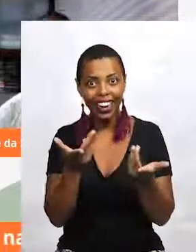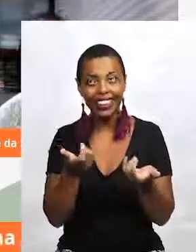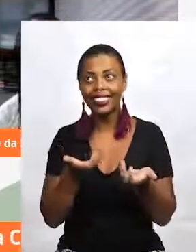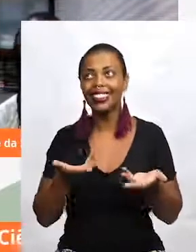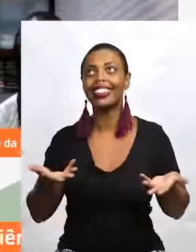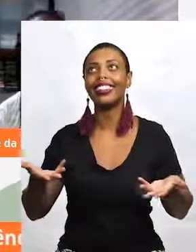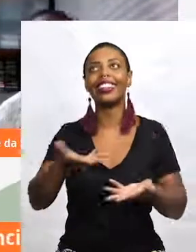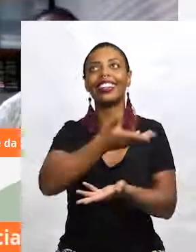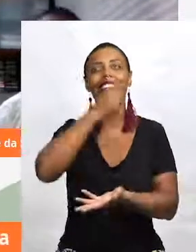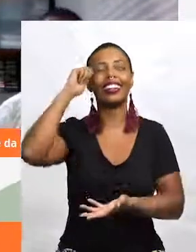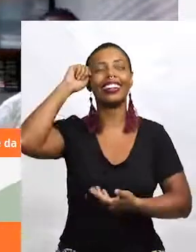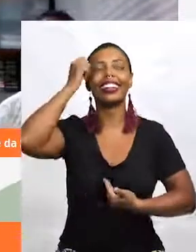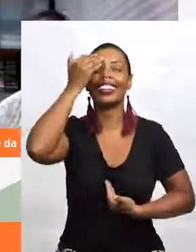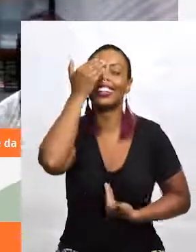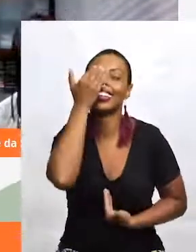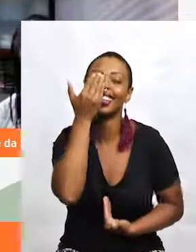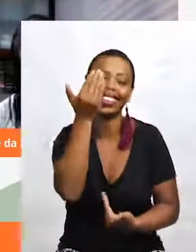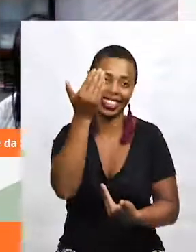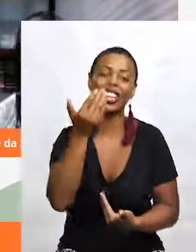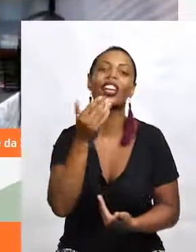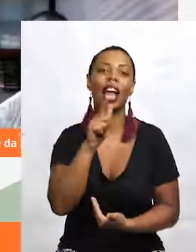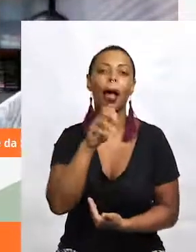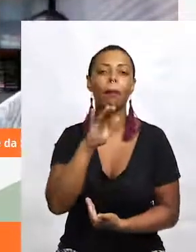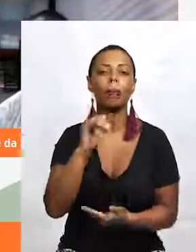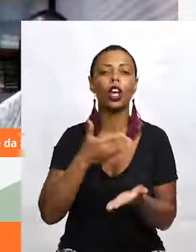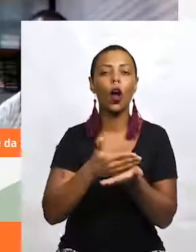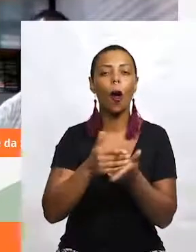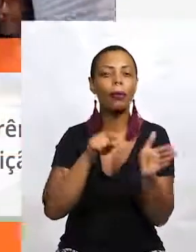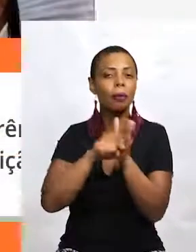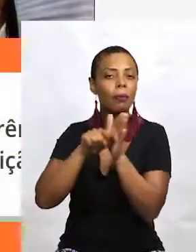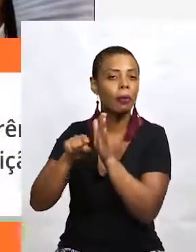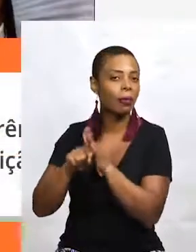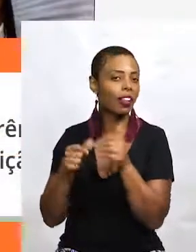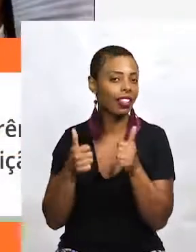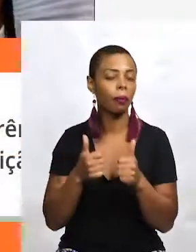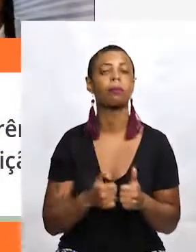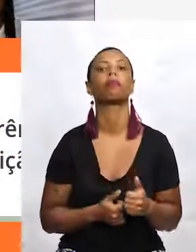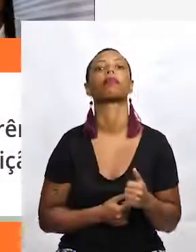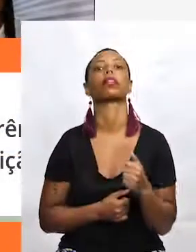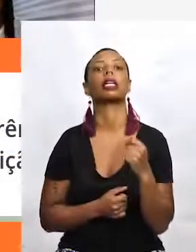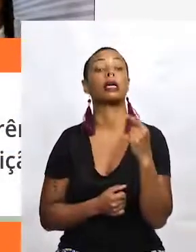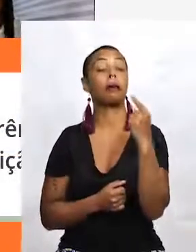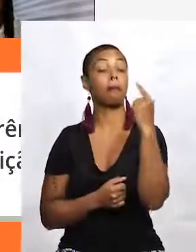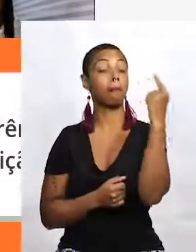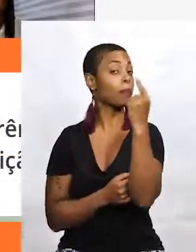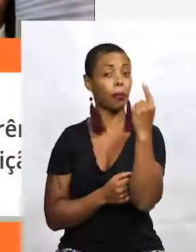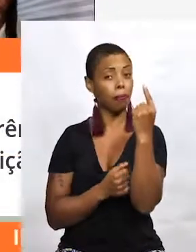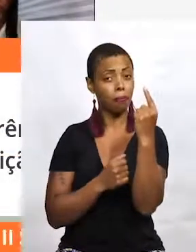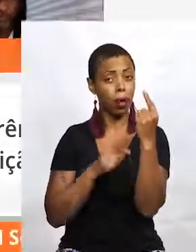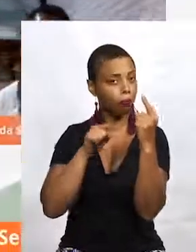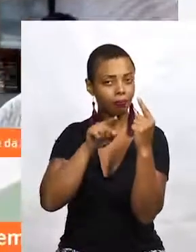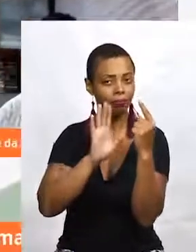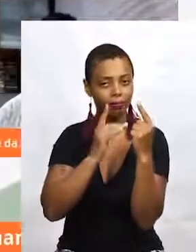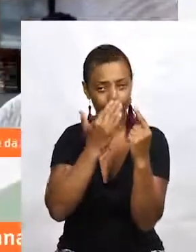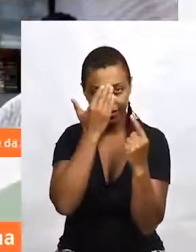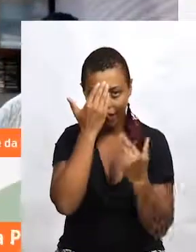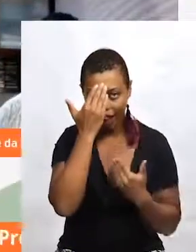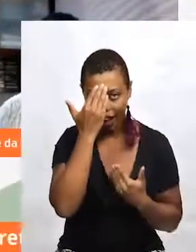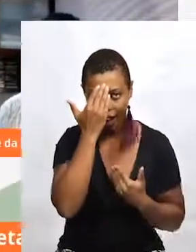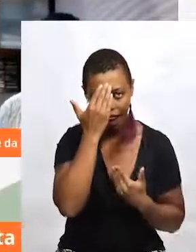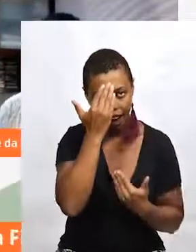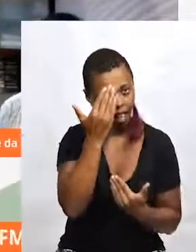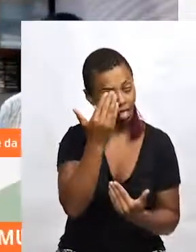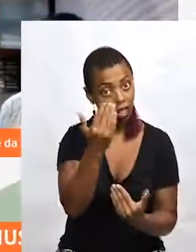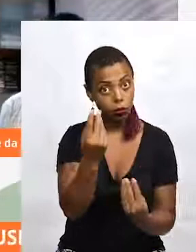pretidão. A Gabi vai começar fazendo as perguntas para vocês. Primeiramente, eu queria agradecer, foi